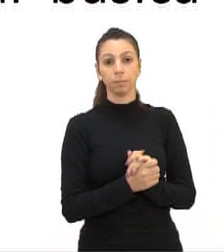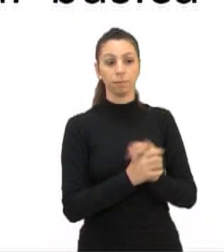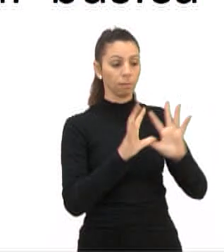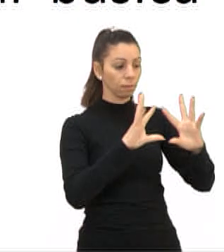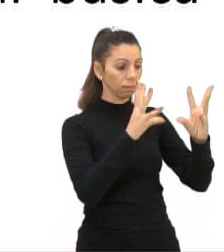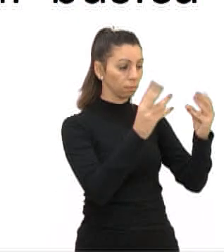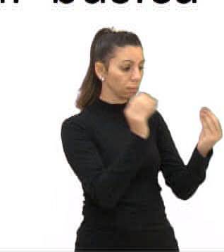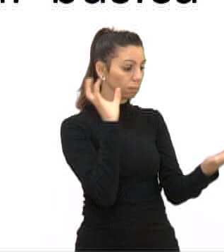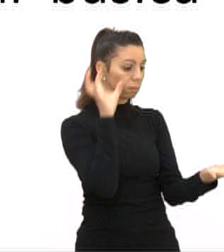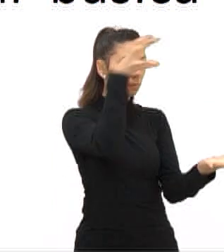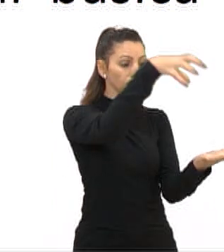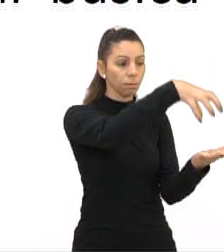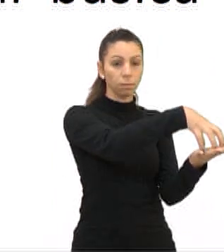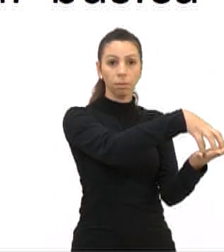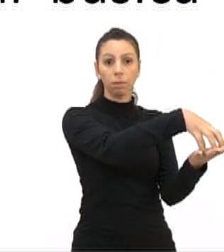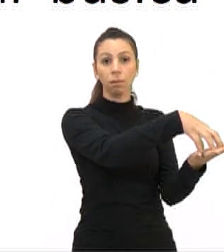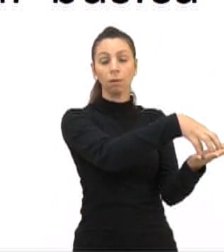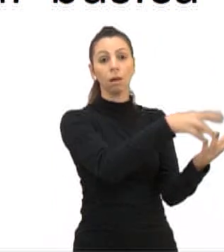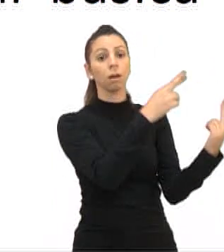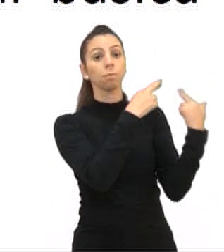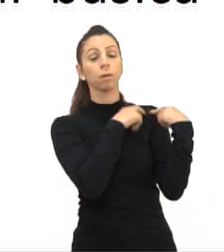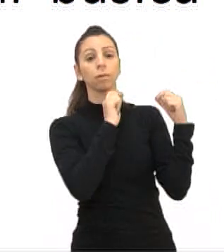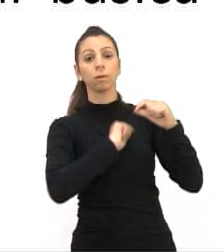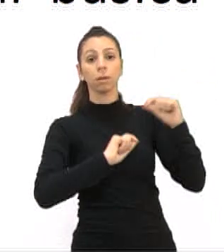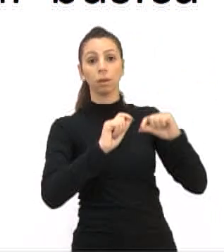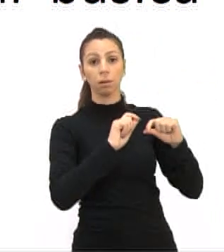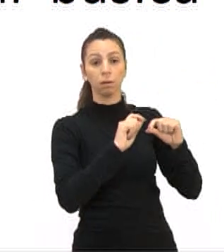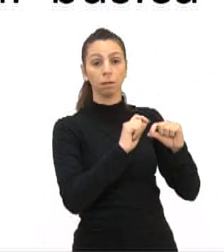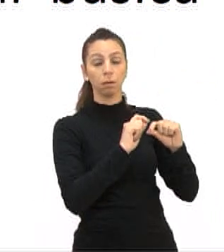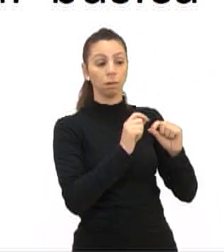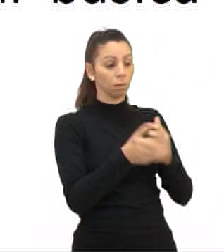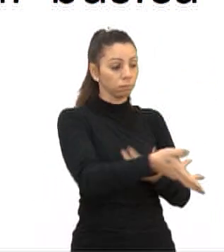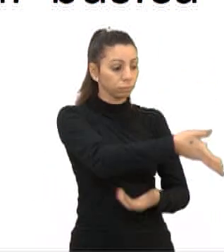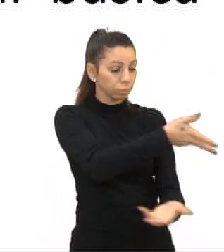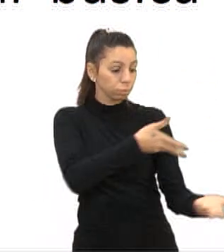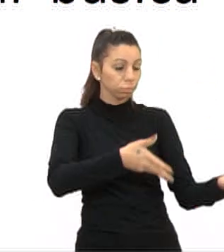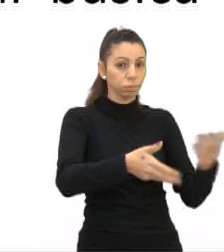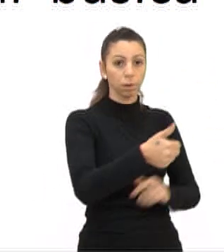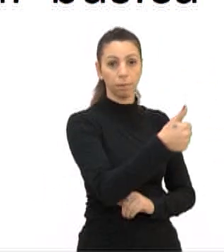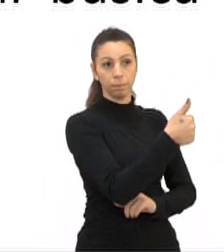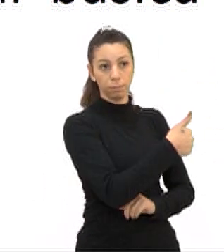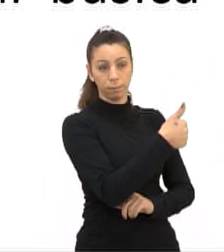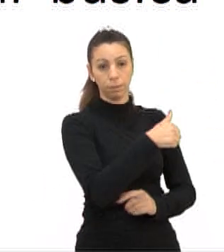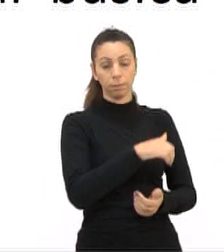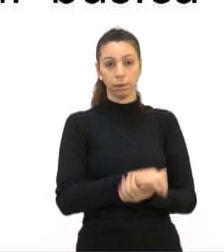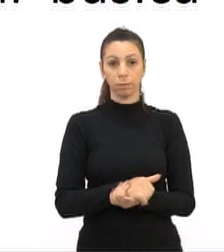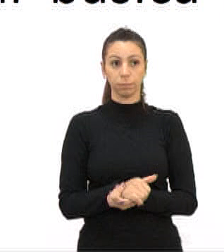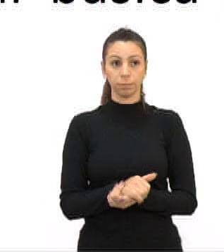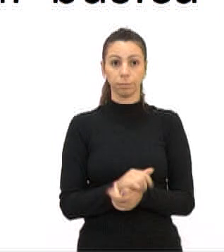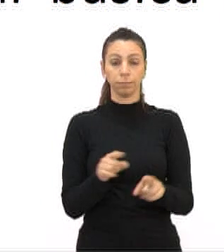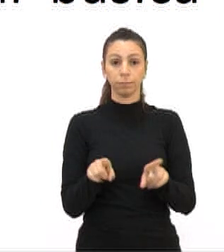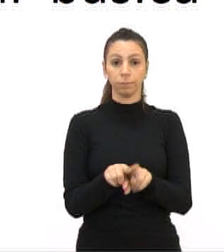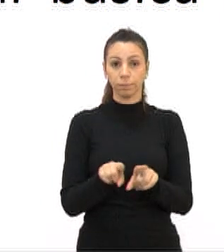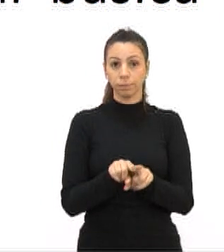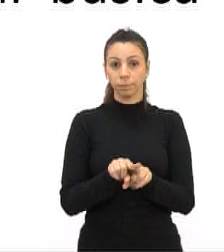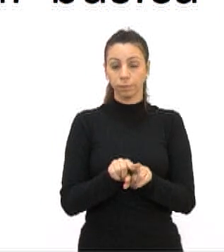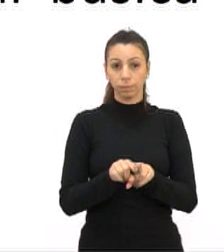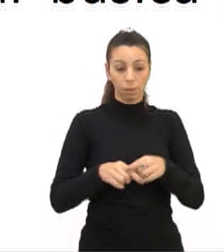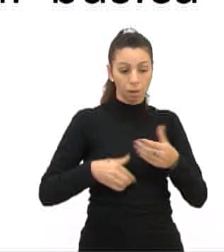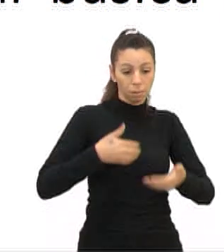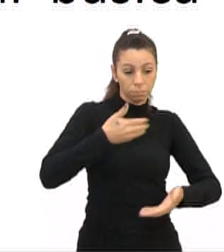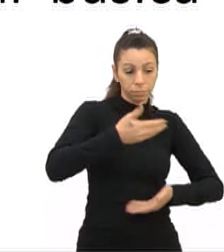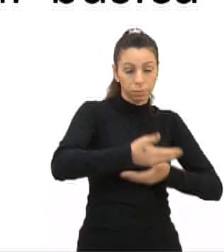instituição responsável pela socialização primária, como a gente já viu, dos indivíduos e pela reprodução da